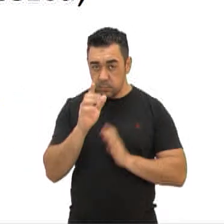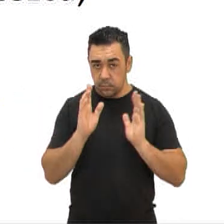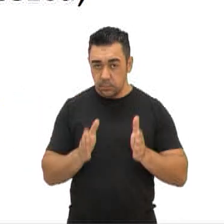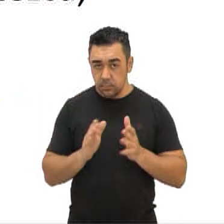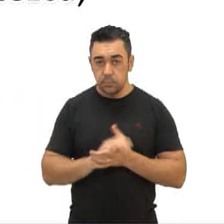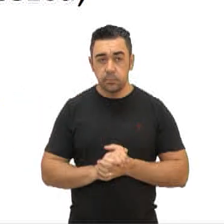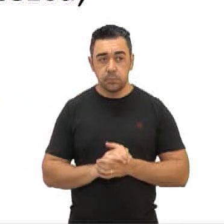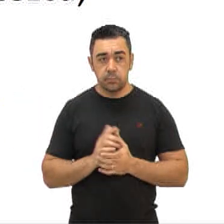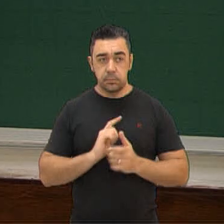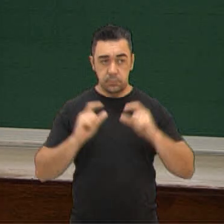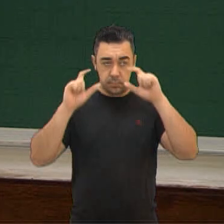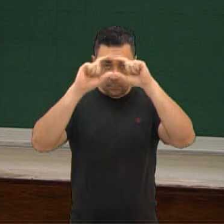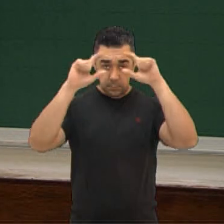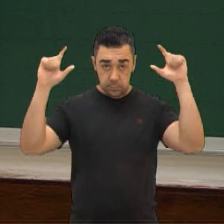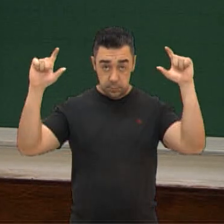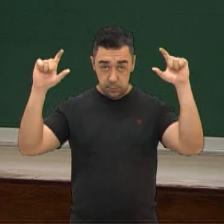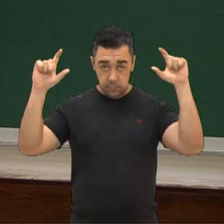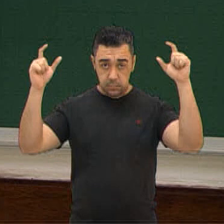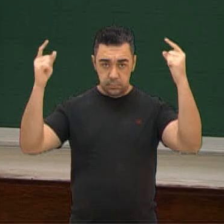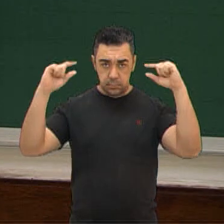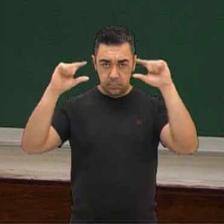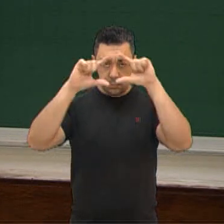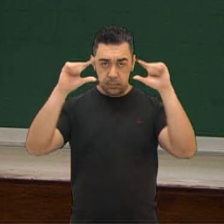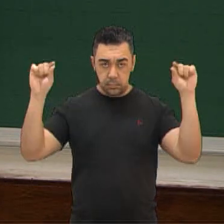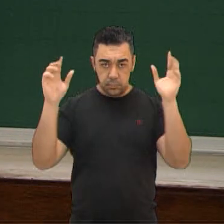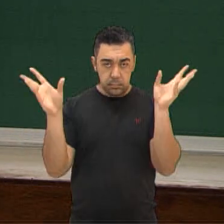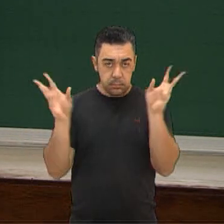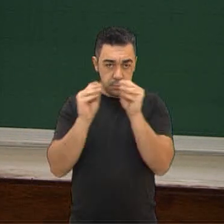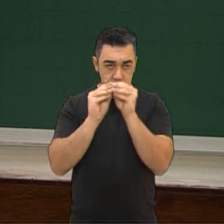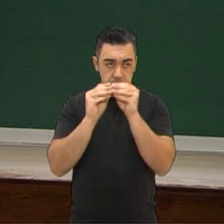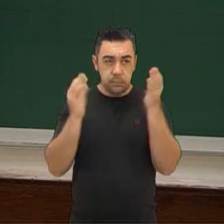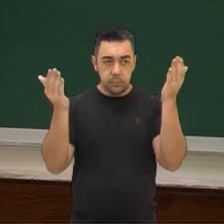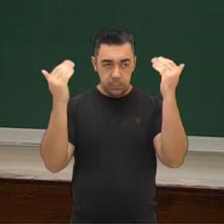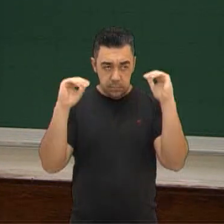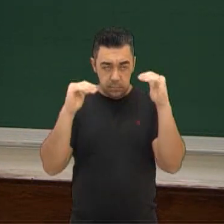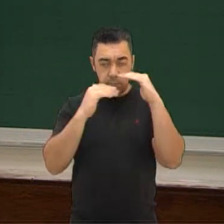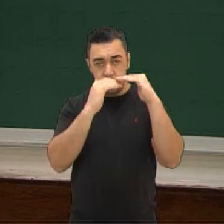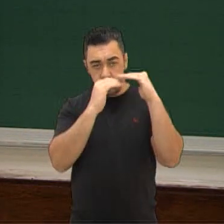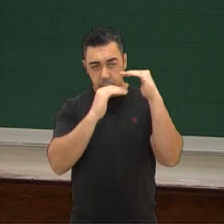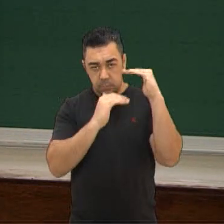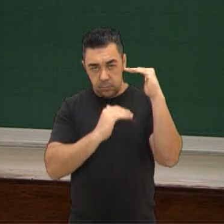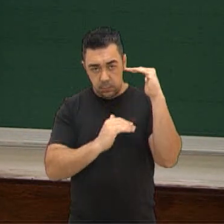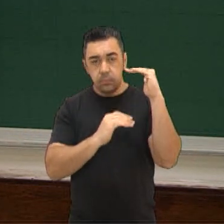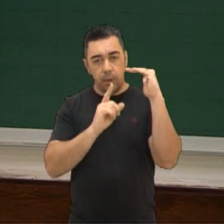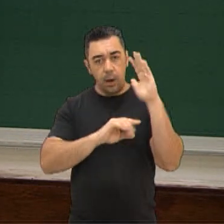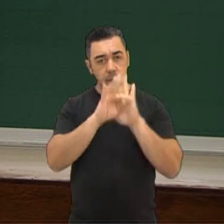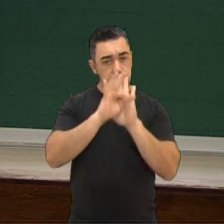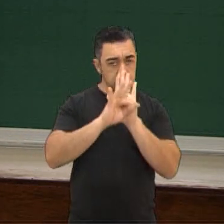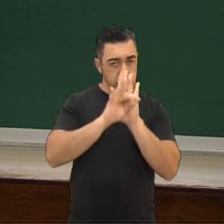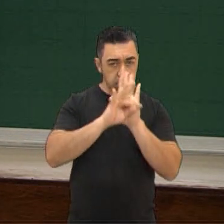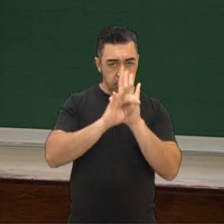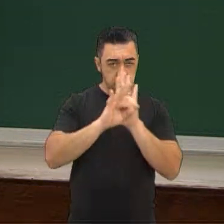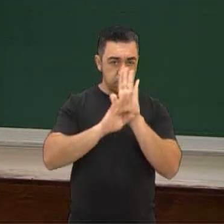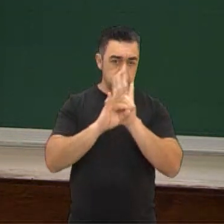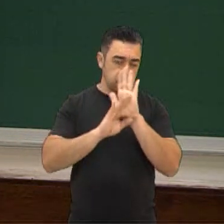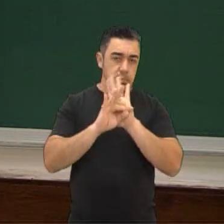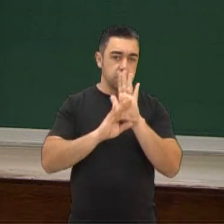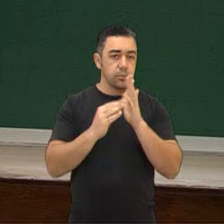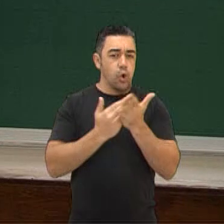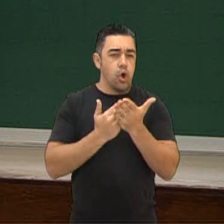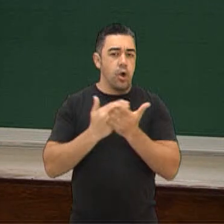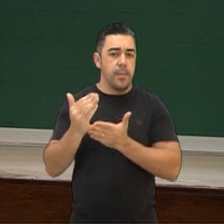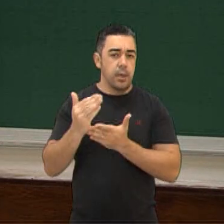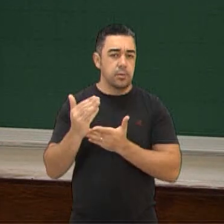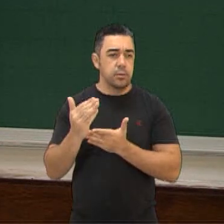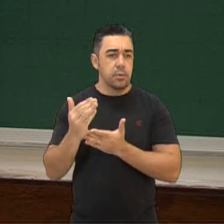o antetítulo, o titular, e aqui, né, depois do titular, temos lá